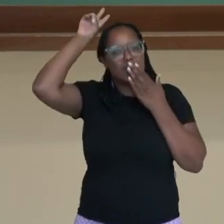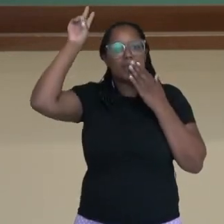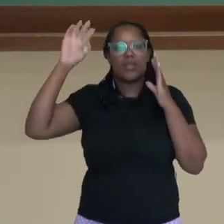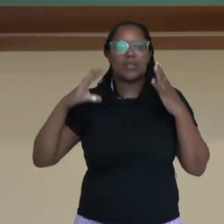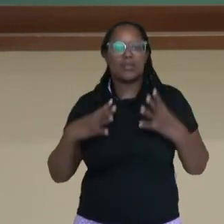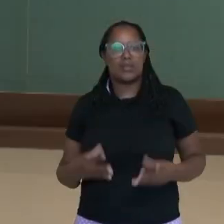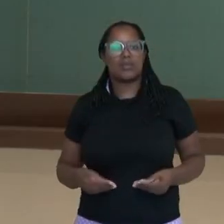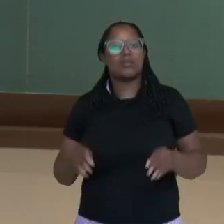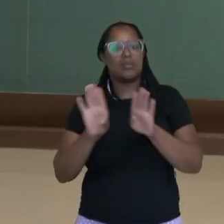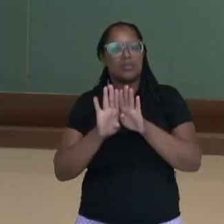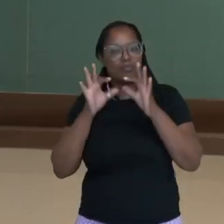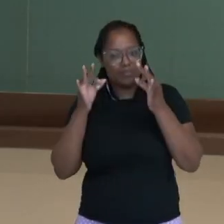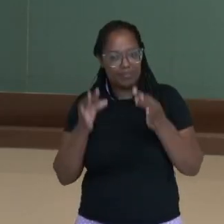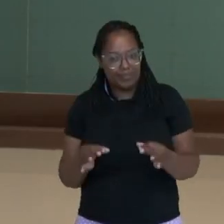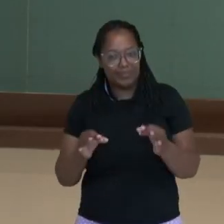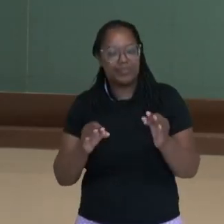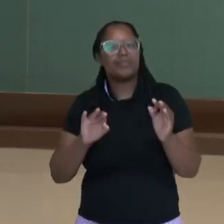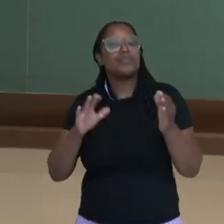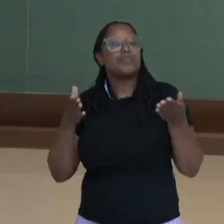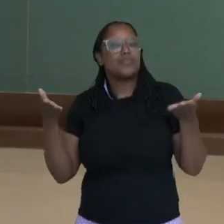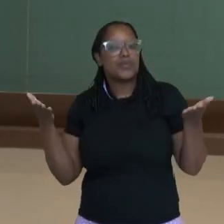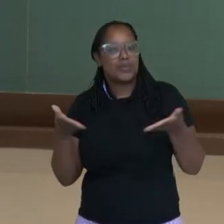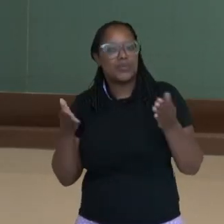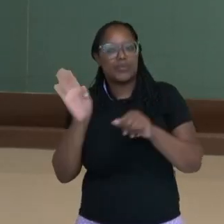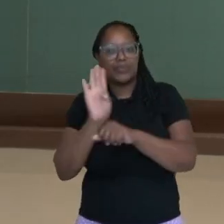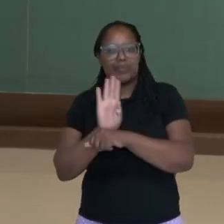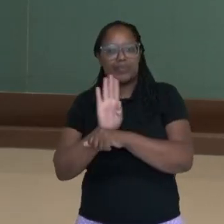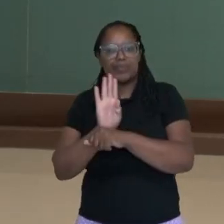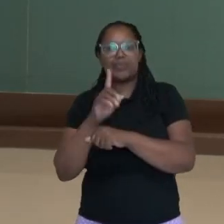sagrado. Certo, galera? Neste vídeo, então, nós